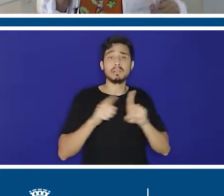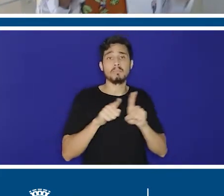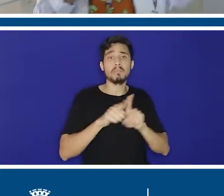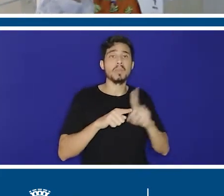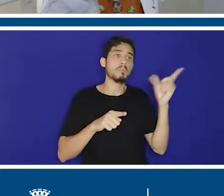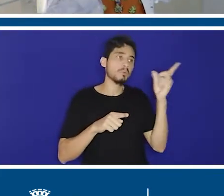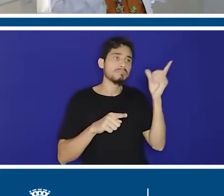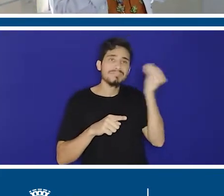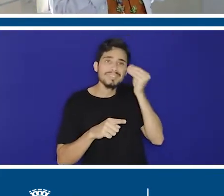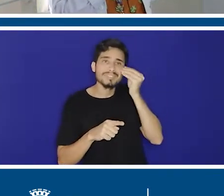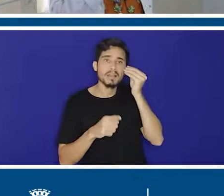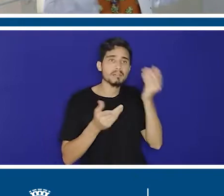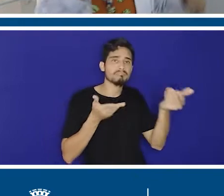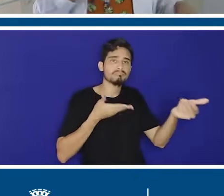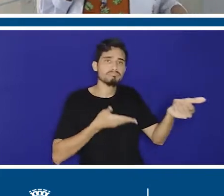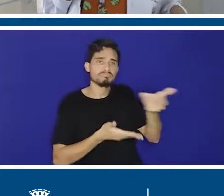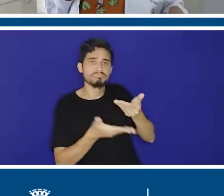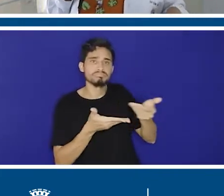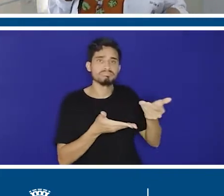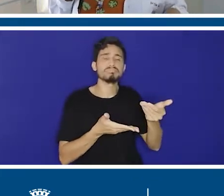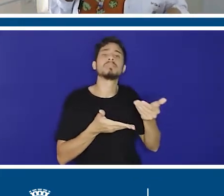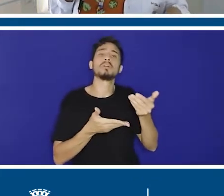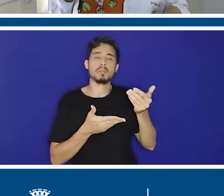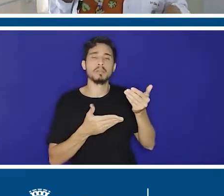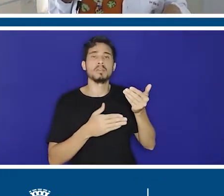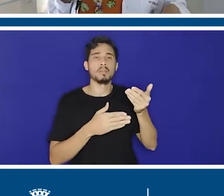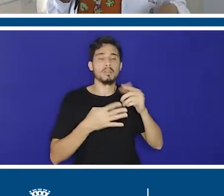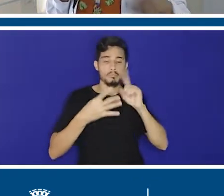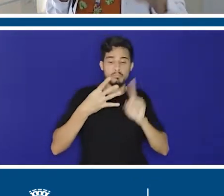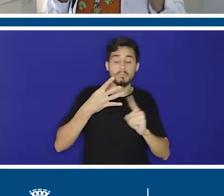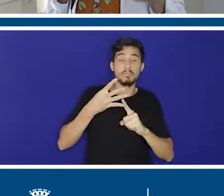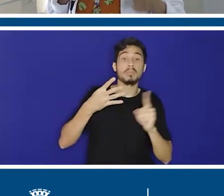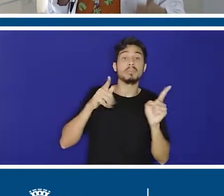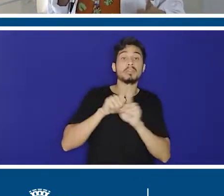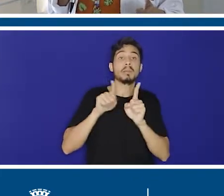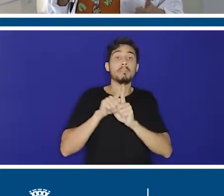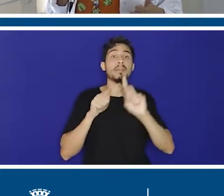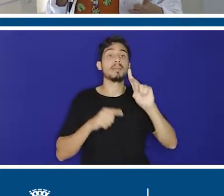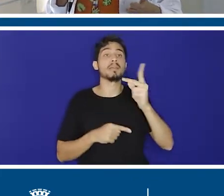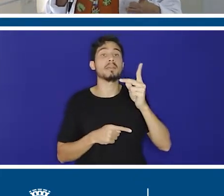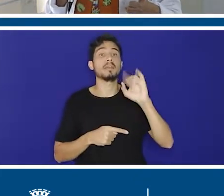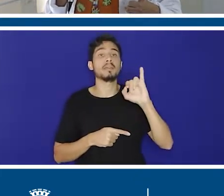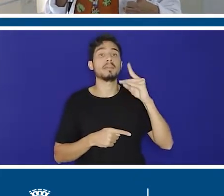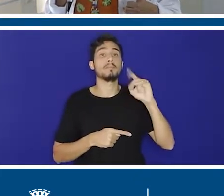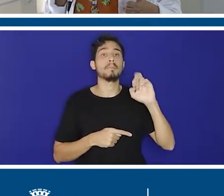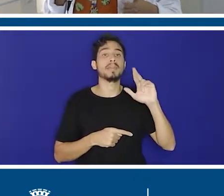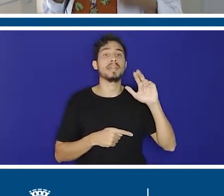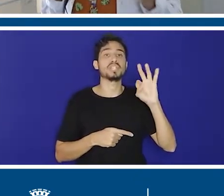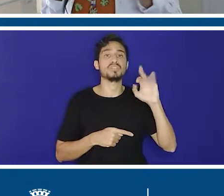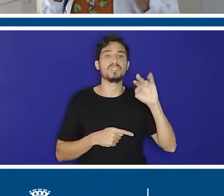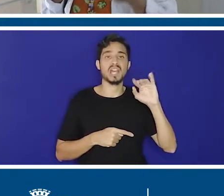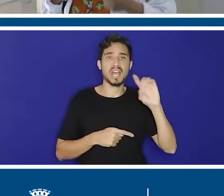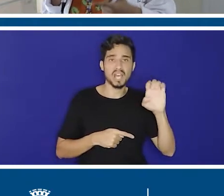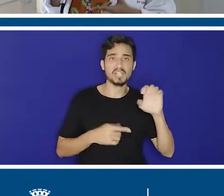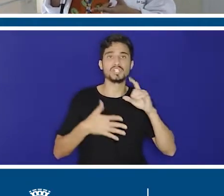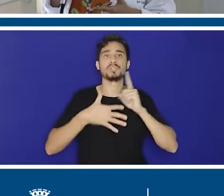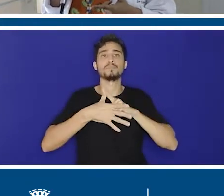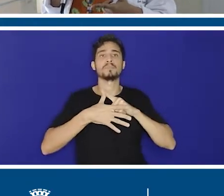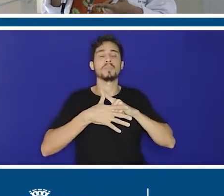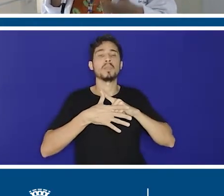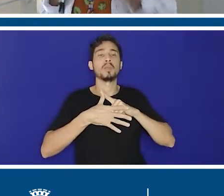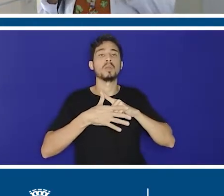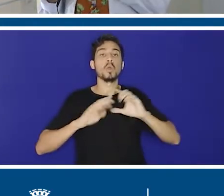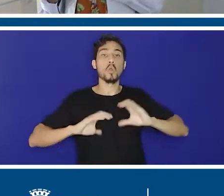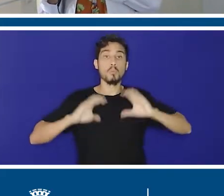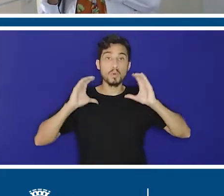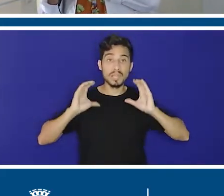agressividade, hiperatividade a gente vai tratar mais embaixo um pouquinho, tá? Mas principalmente a agressividade. Comportamento